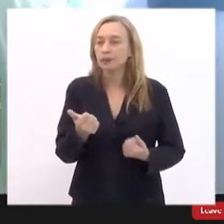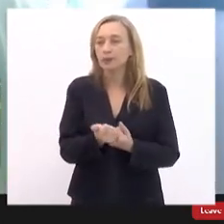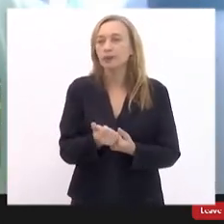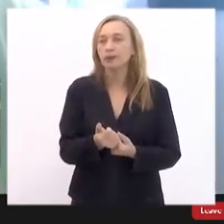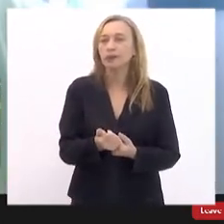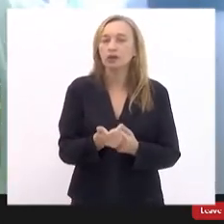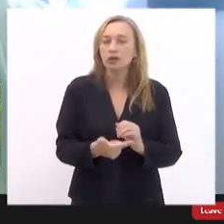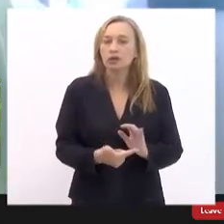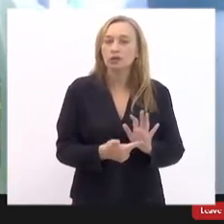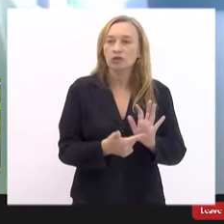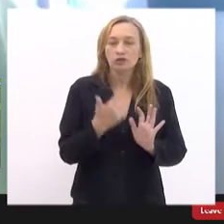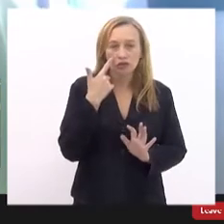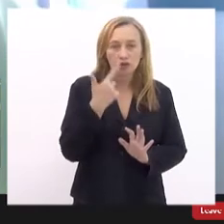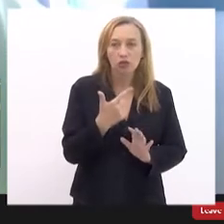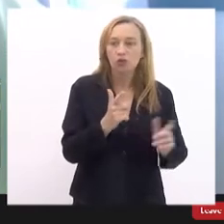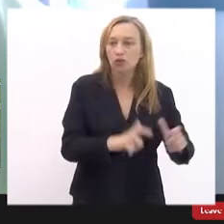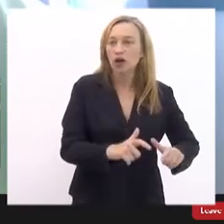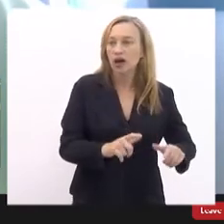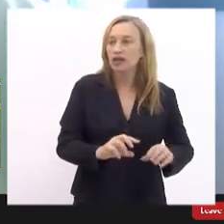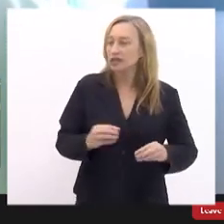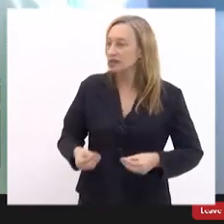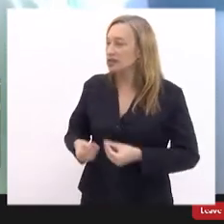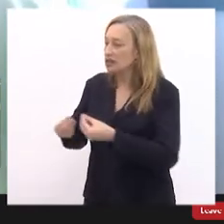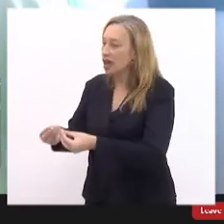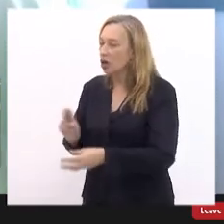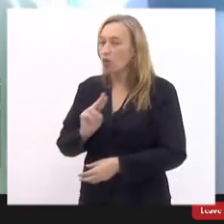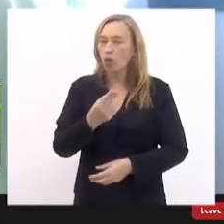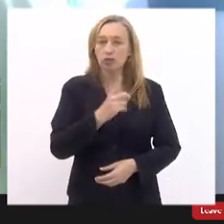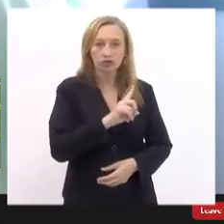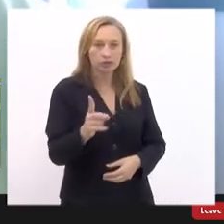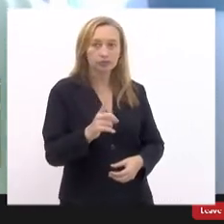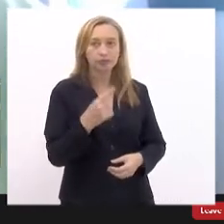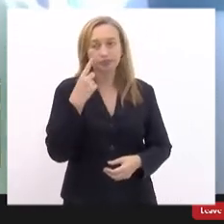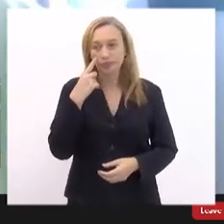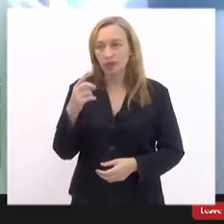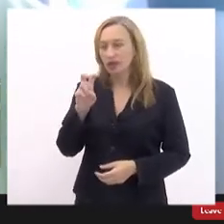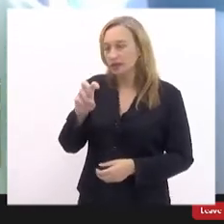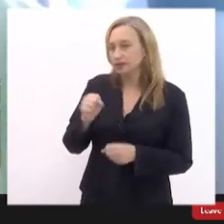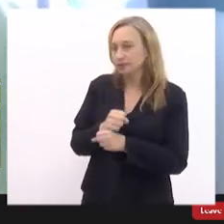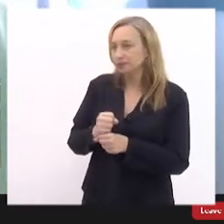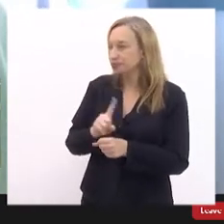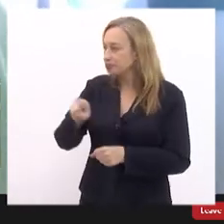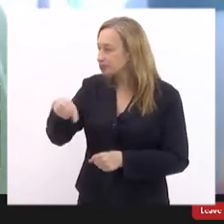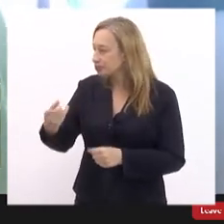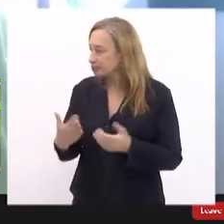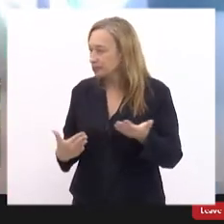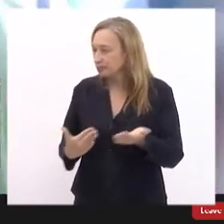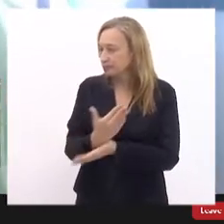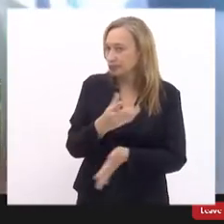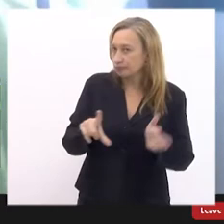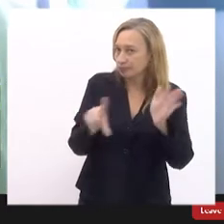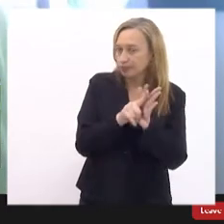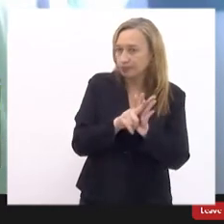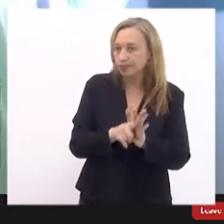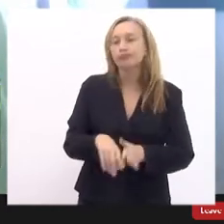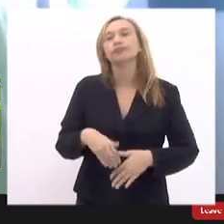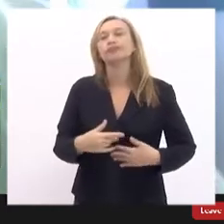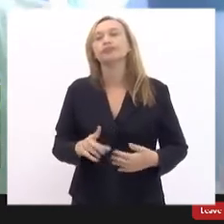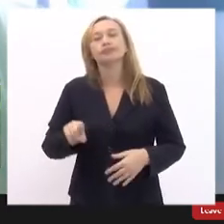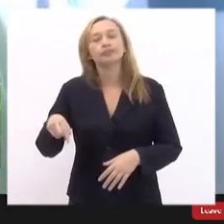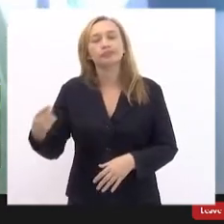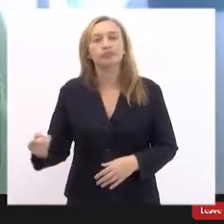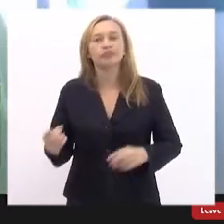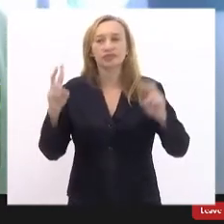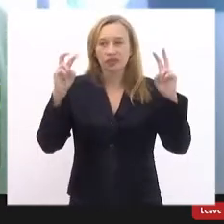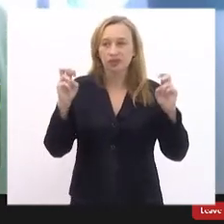alguns desses espaços foram cedidos ou não, o mínimo que se espera 5 anos depois da aprovação da lei. Eu teria outros pontos,